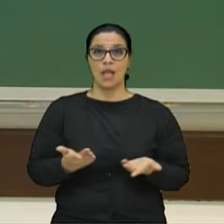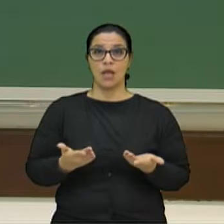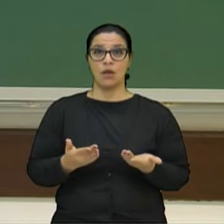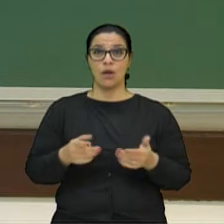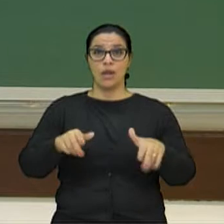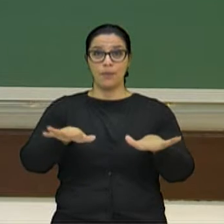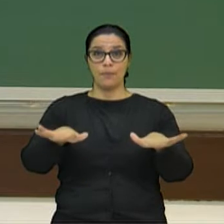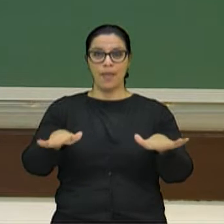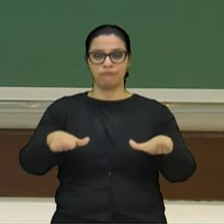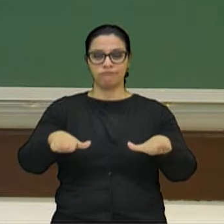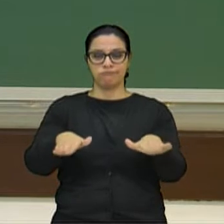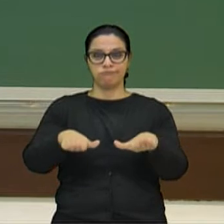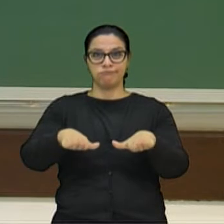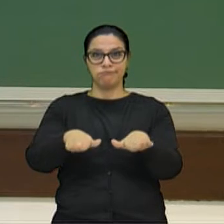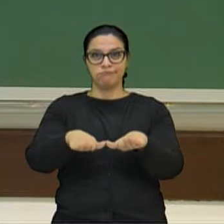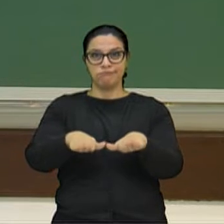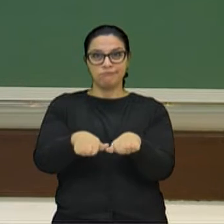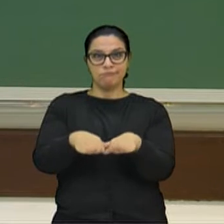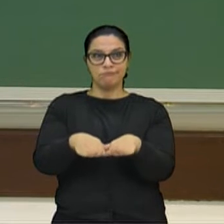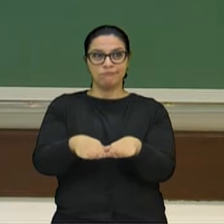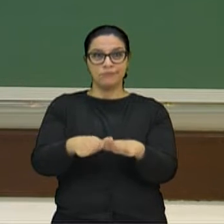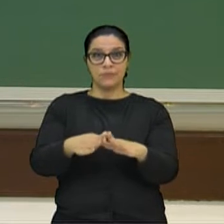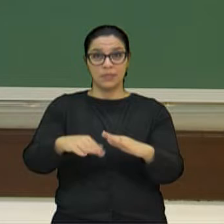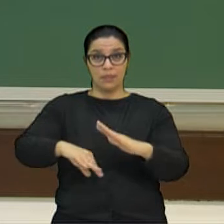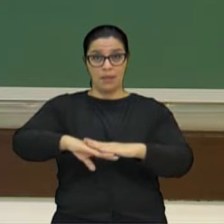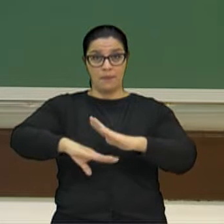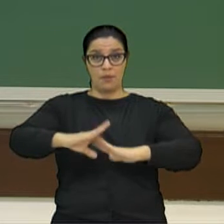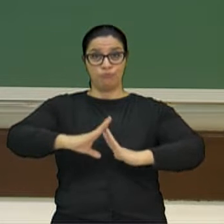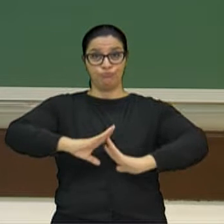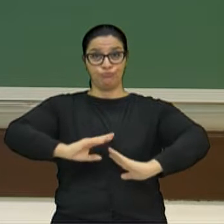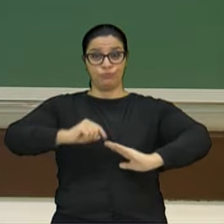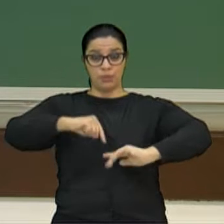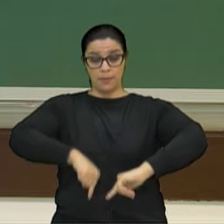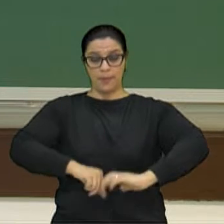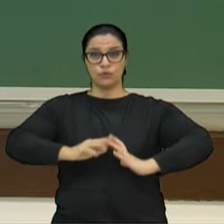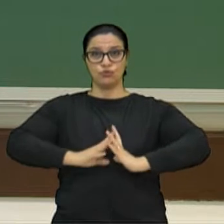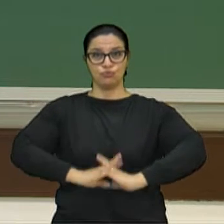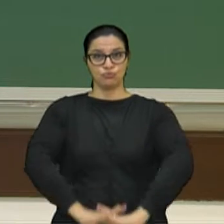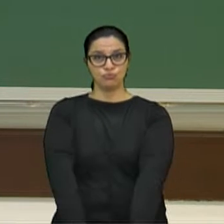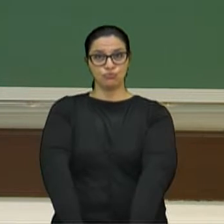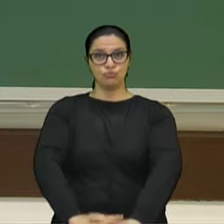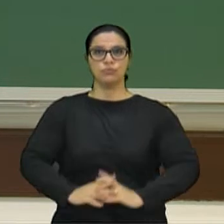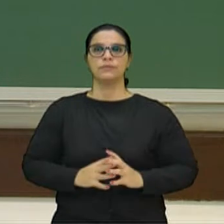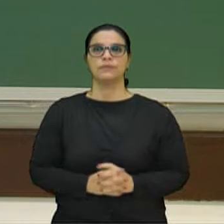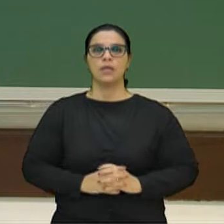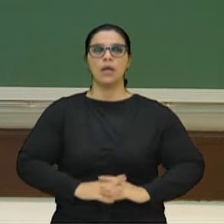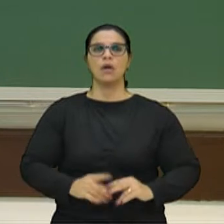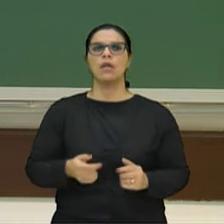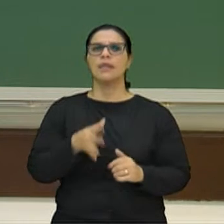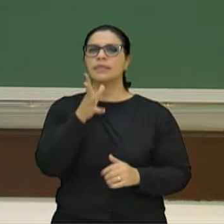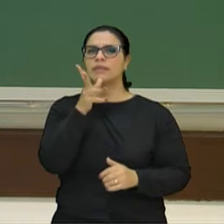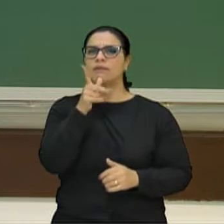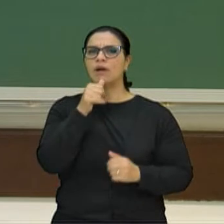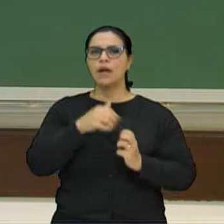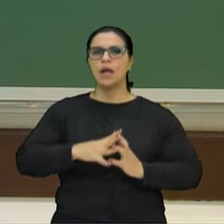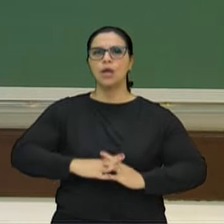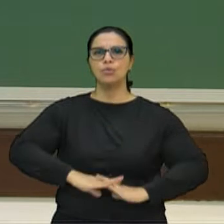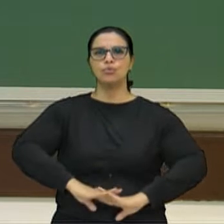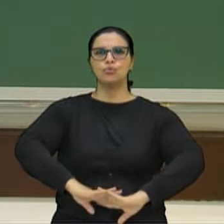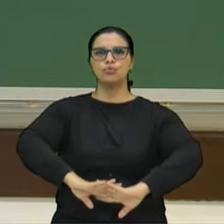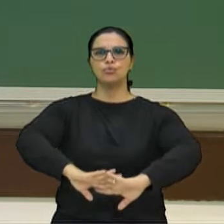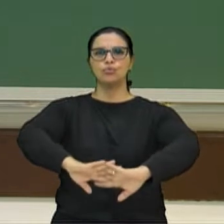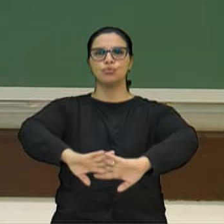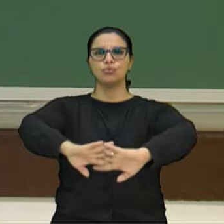Junta as pernas, deixa elas juntas, deixa a mão lá embaixo. Agora vai subindo a mão devagarinho, as